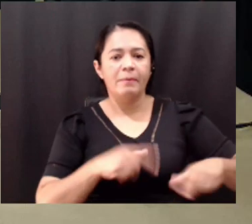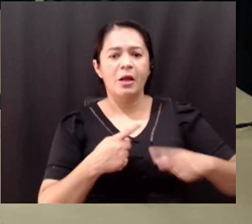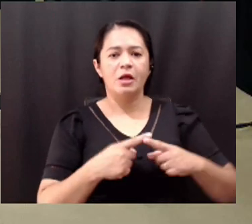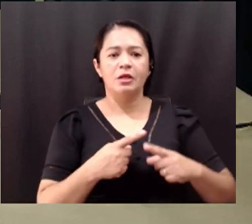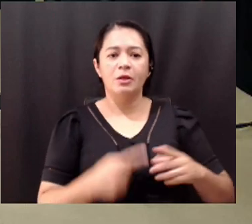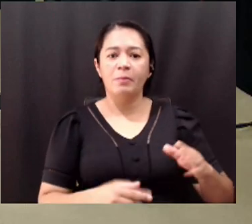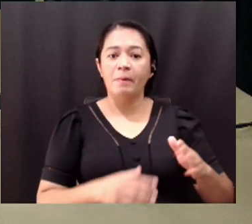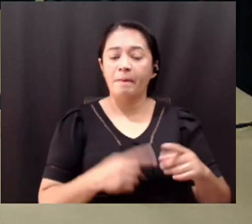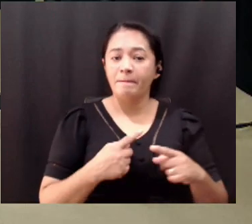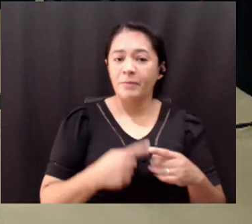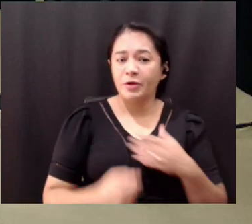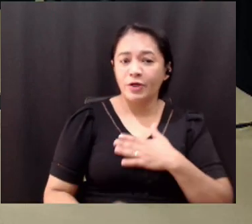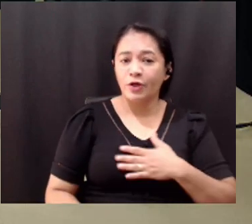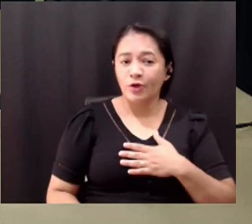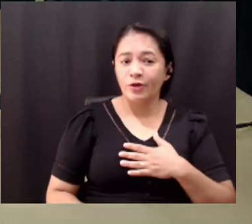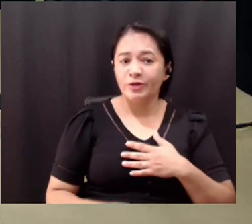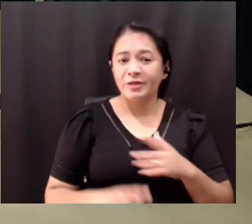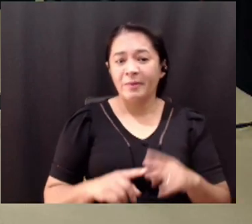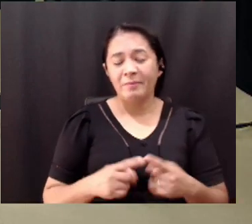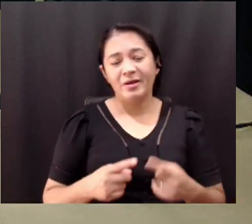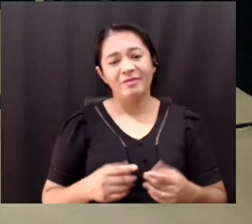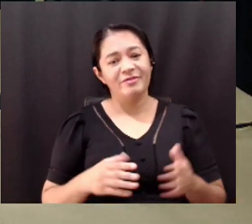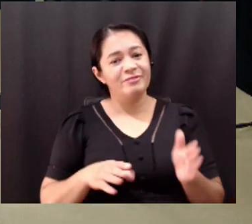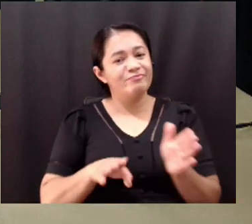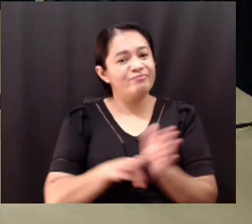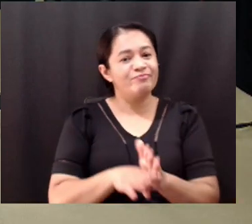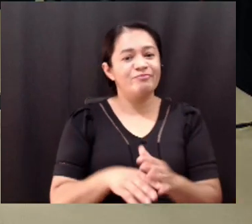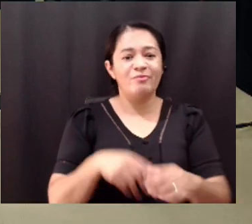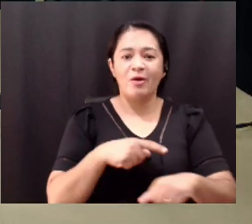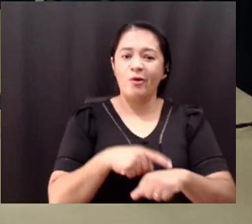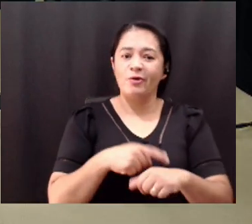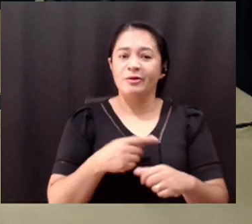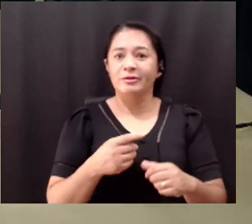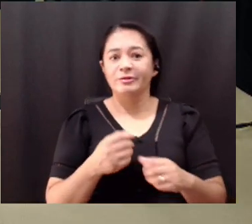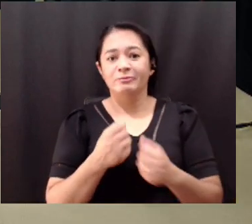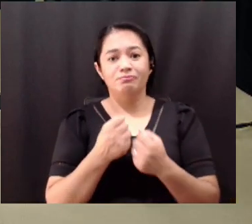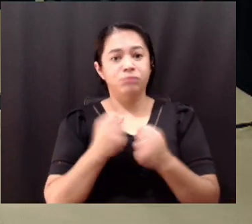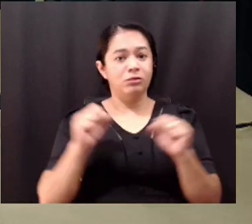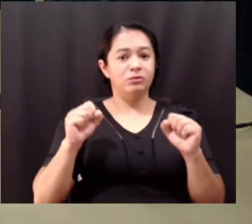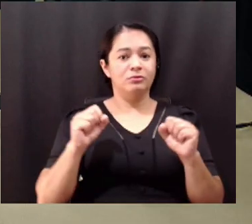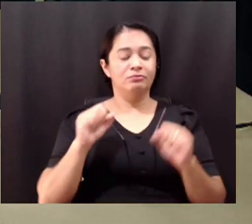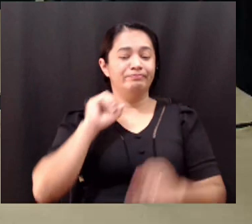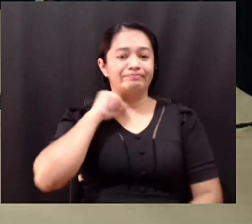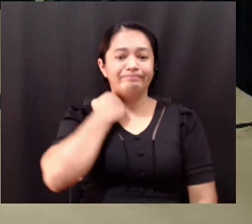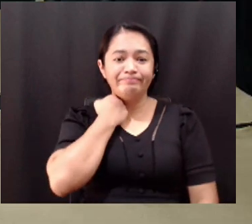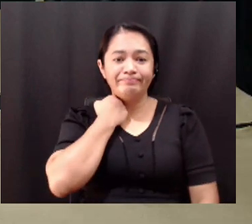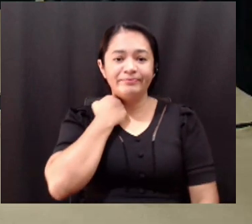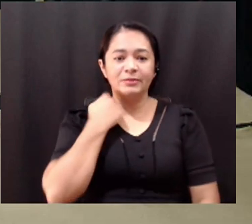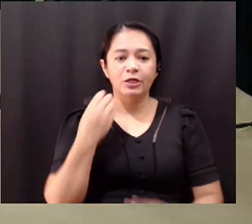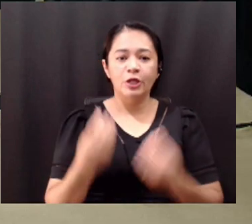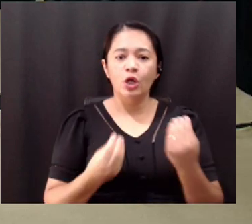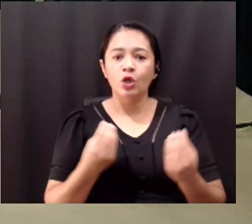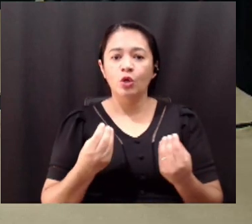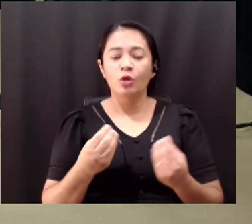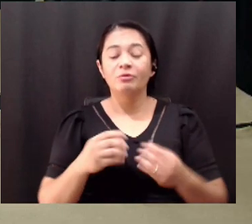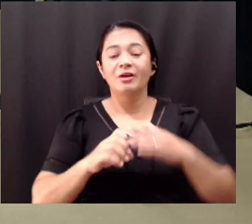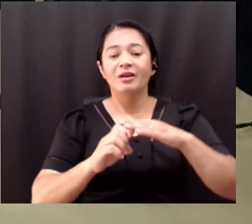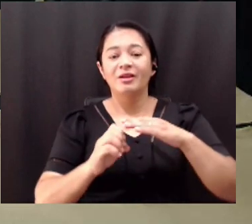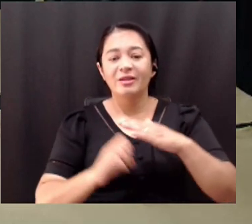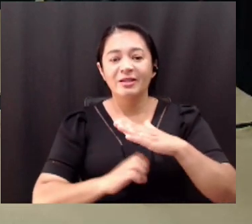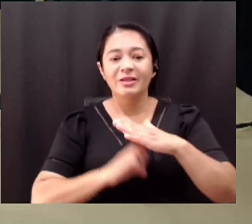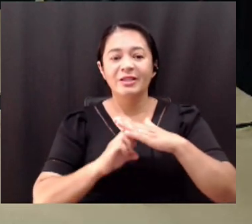que vai haver um momento que vai dar aí uma estourada, vai extrapolar. E aí, como que a empresa se